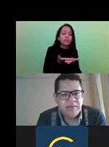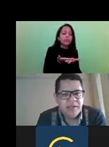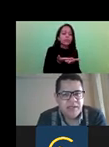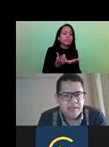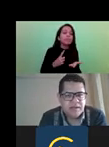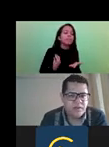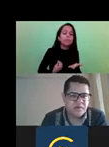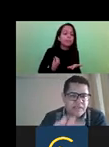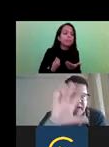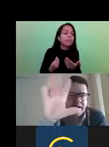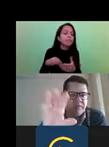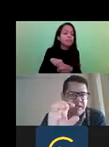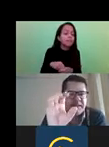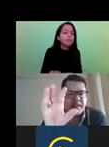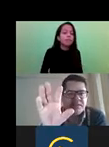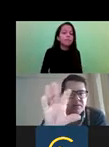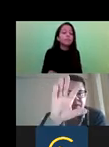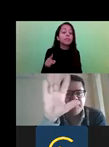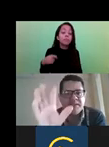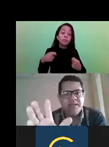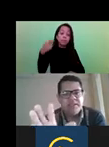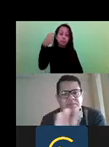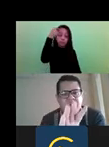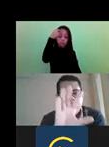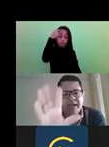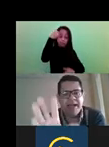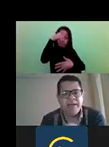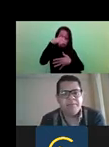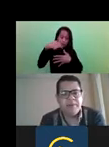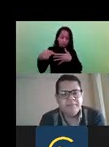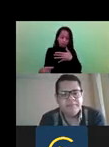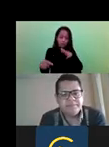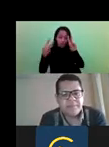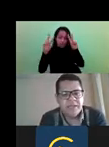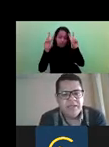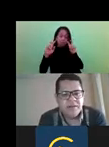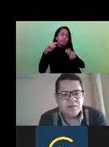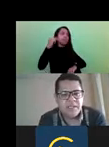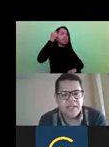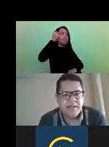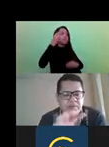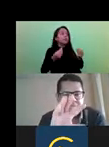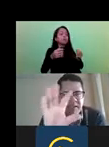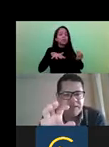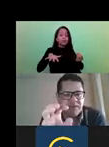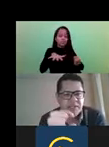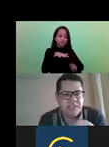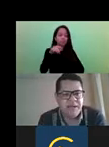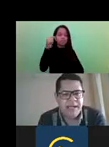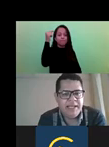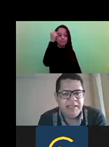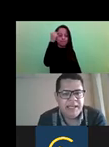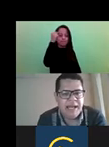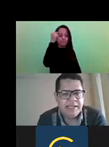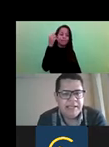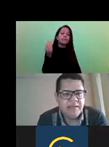aí, consideremos essas questões de uma maneira ampla, né? Consideremos essas questões de